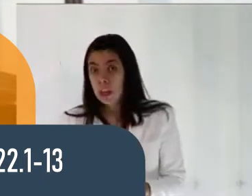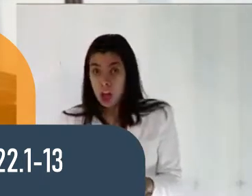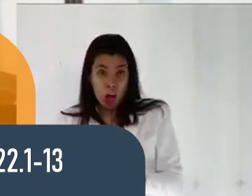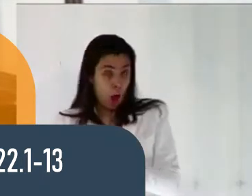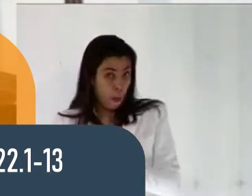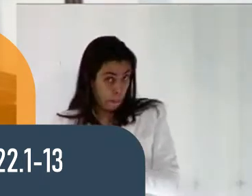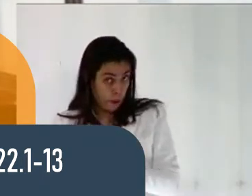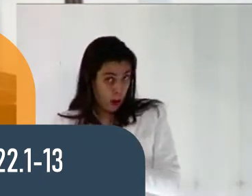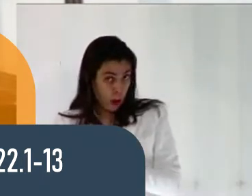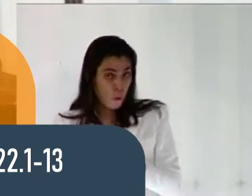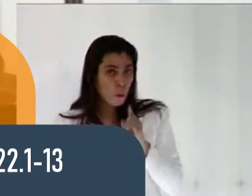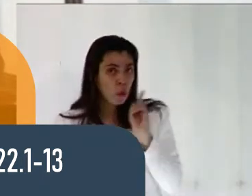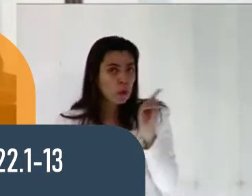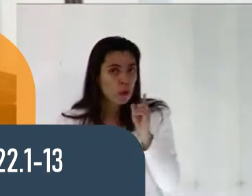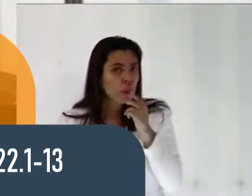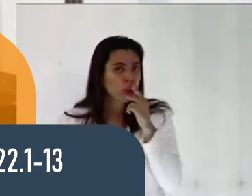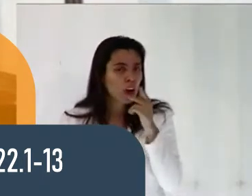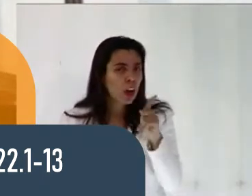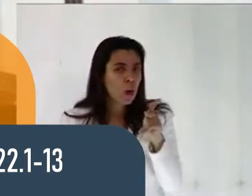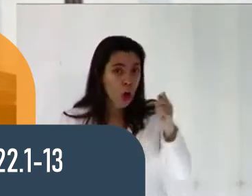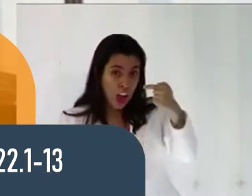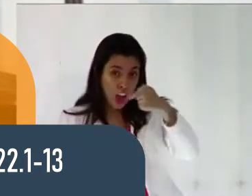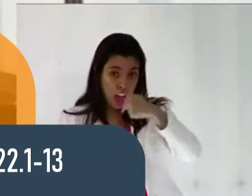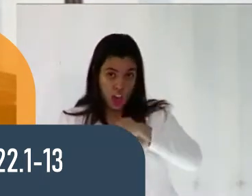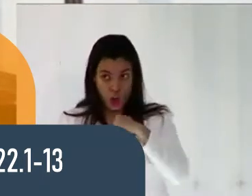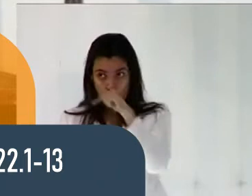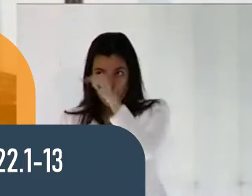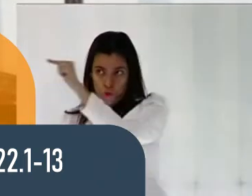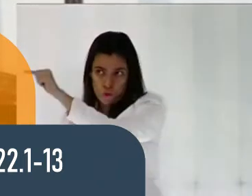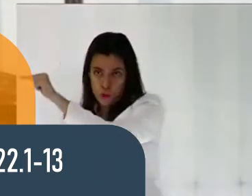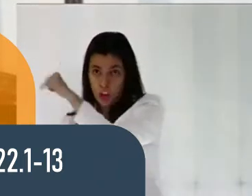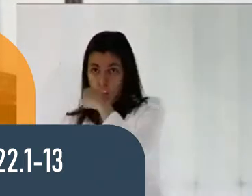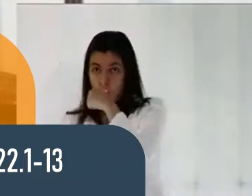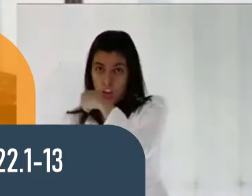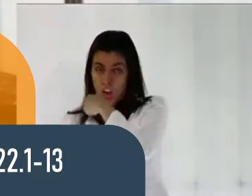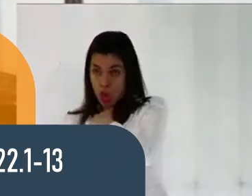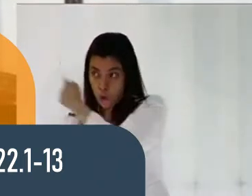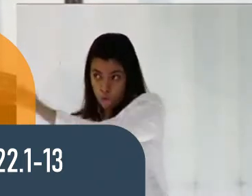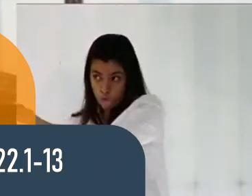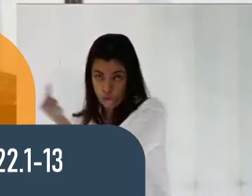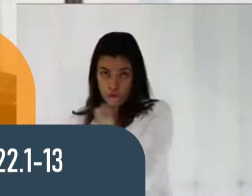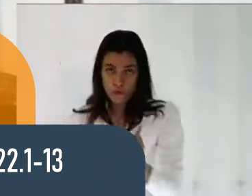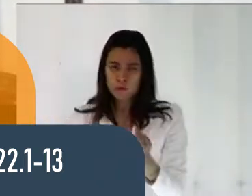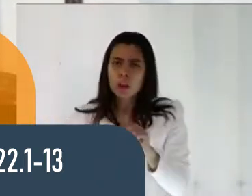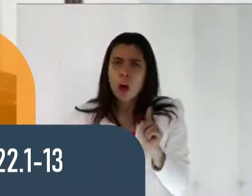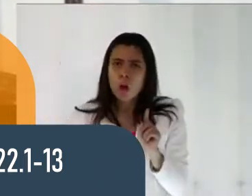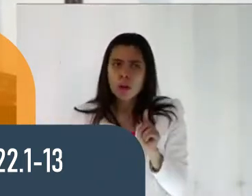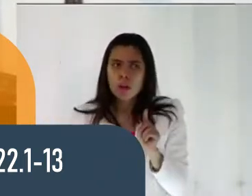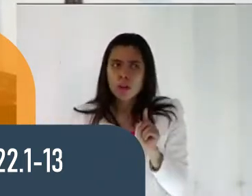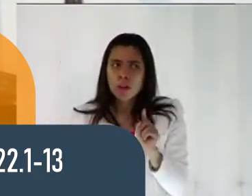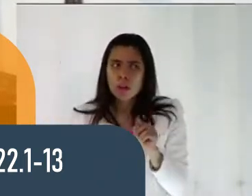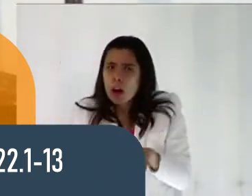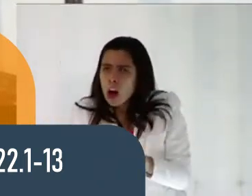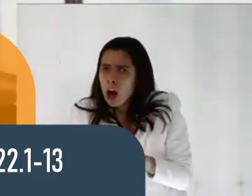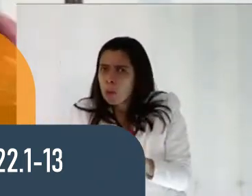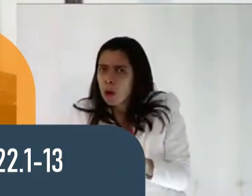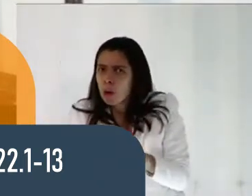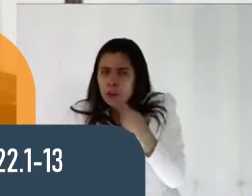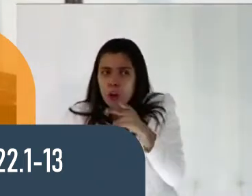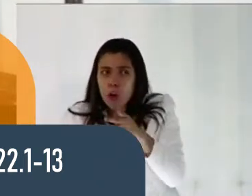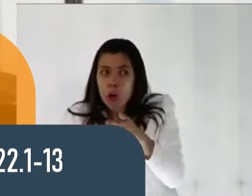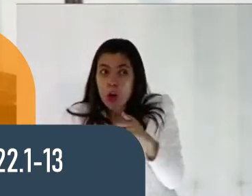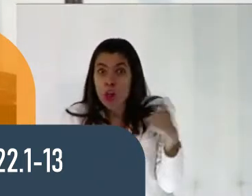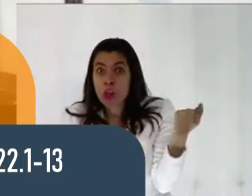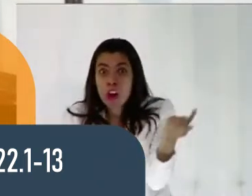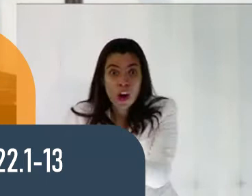seu filho estivesse morto, seria sacrificado ali naquele monte. Você lê a carta aos Hebreus, e lá na galeria dos heróis da fé, a